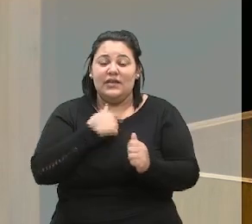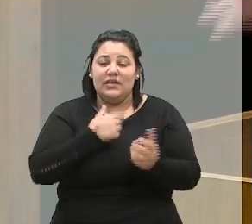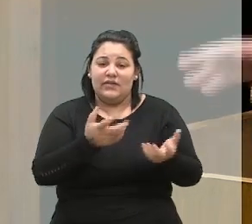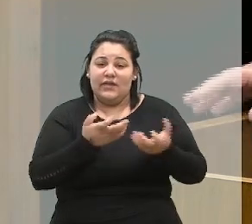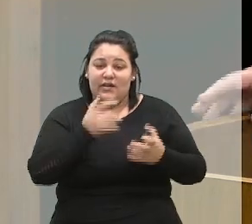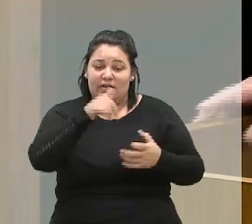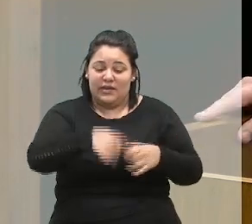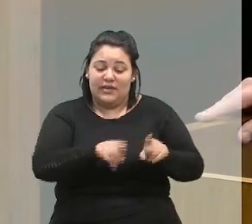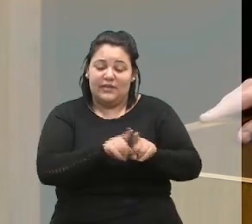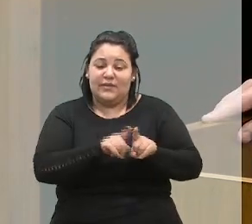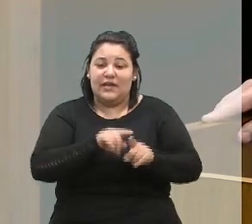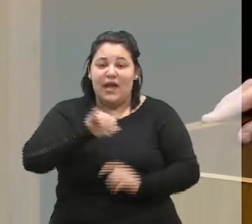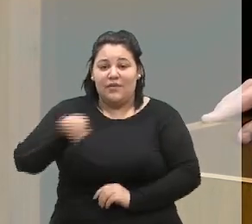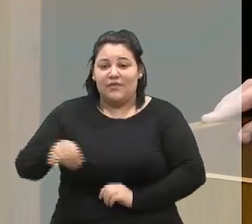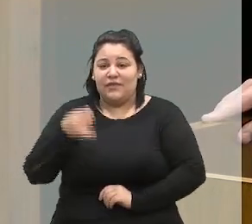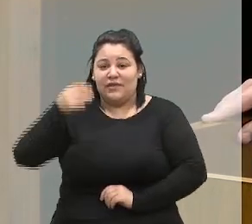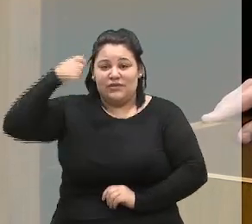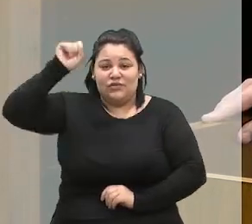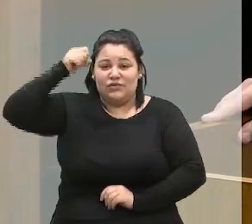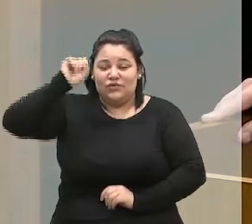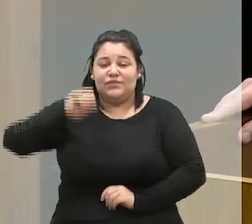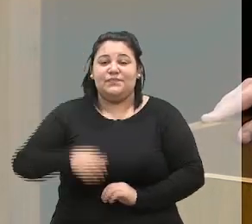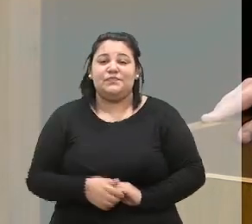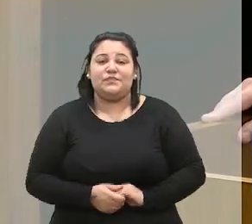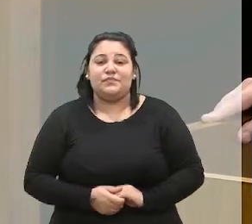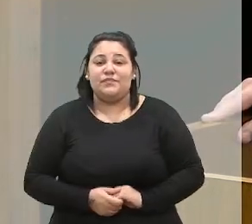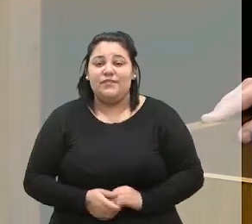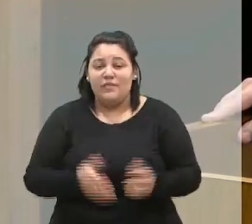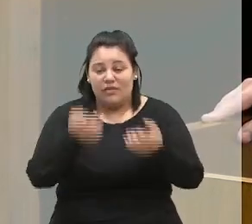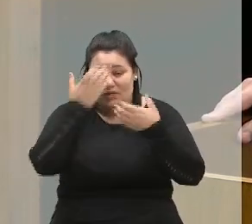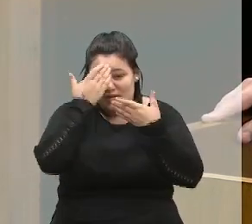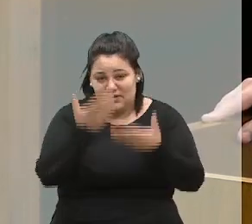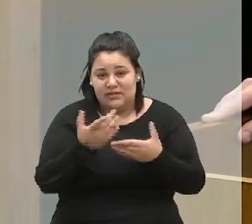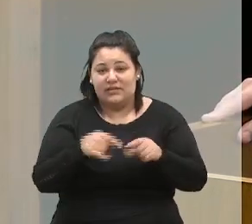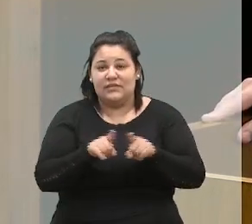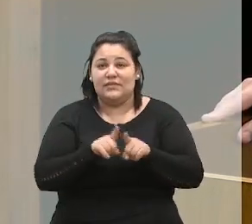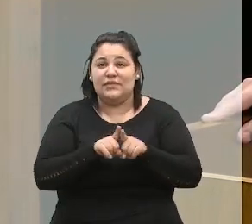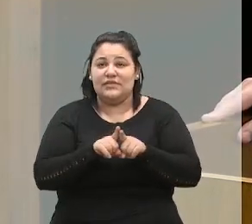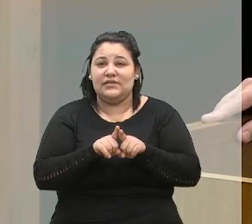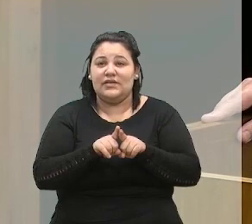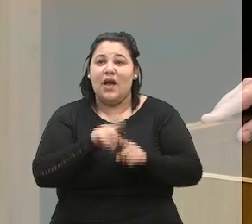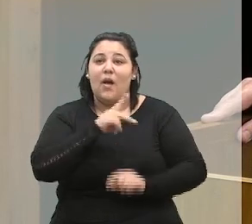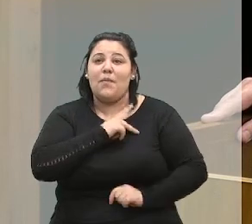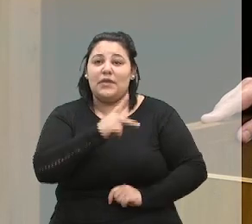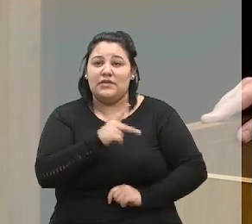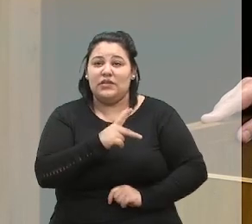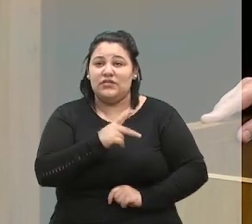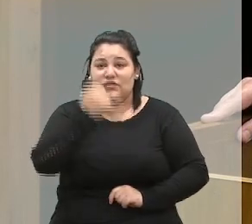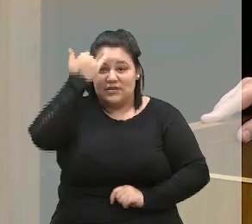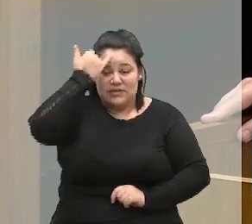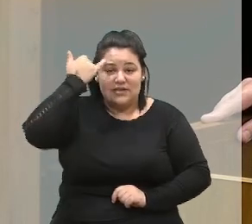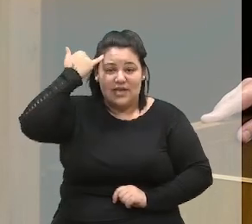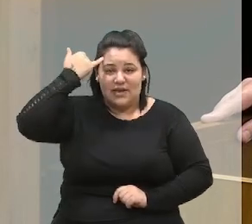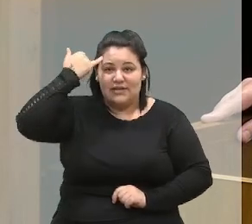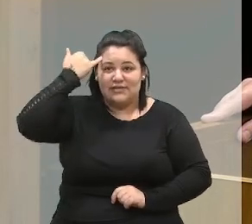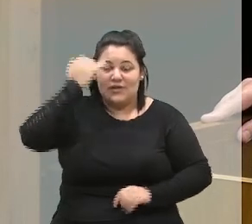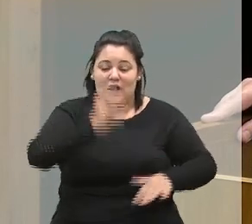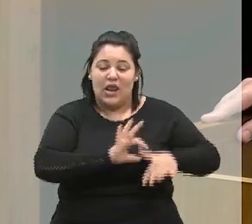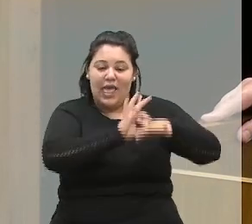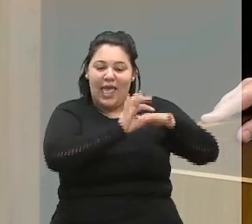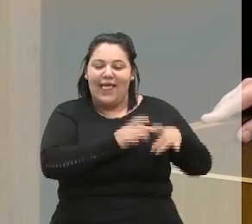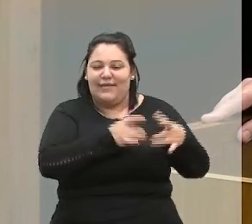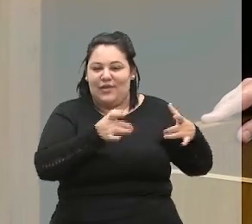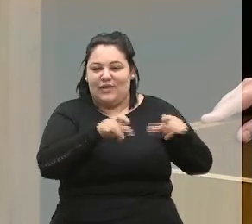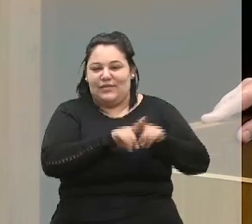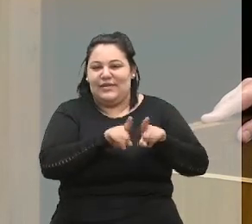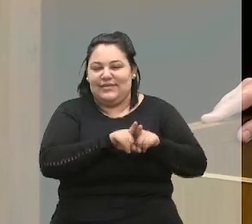aproveitar, Xuxa, antes de te passar a palavra, agradecer ao presidente Zé, que era o nosso líder maior